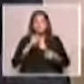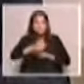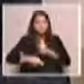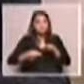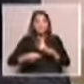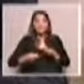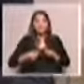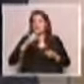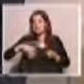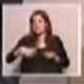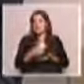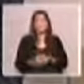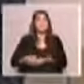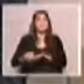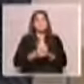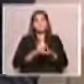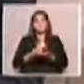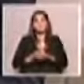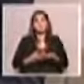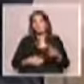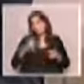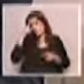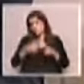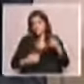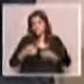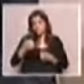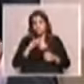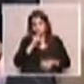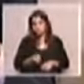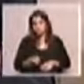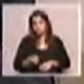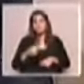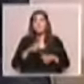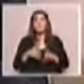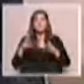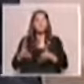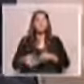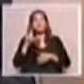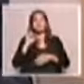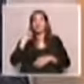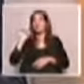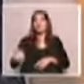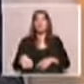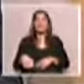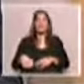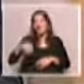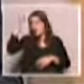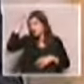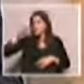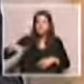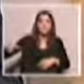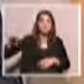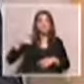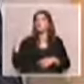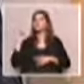que não têm qualquer sentido estarmos a produzir e competir com outros mercados. E, por outro lado, é um abandono constante que nós temos das regiões do interior e